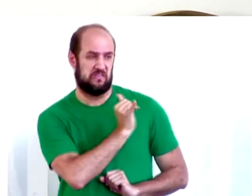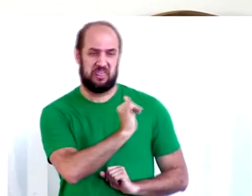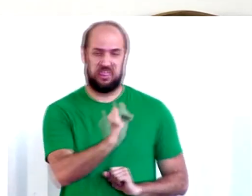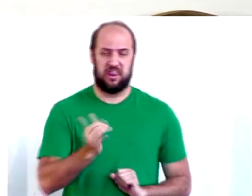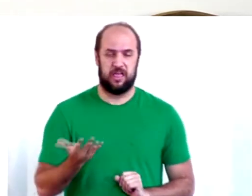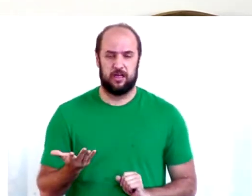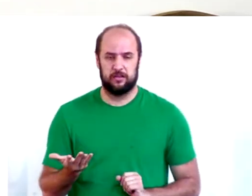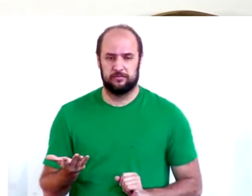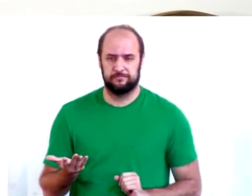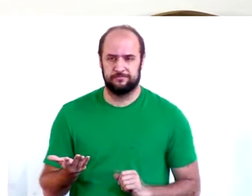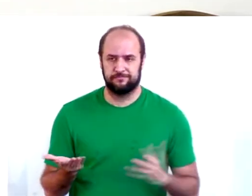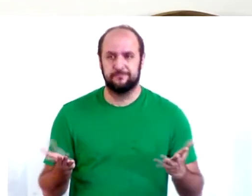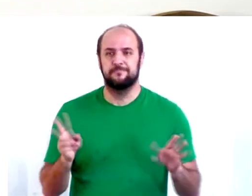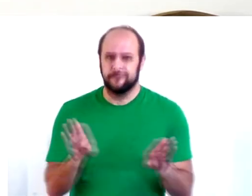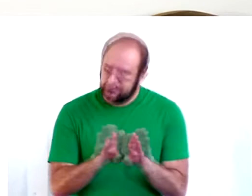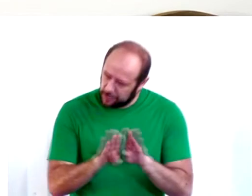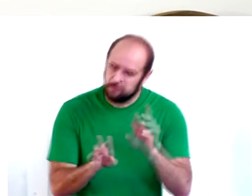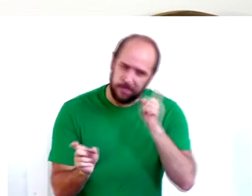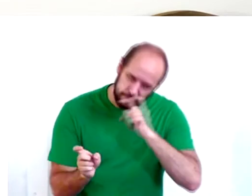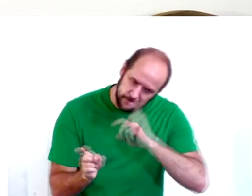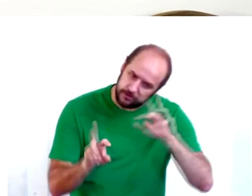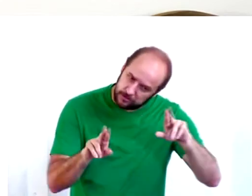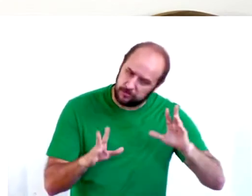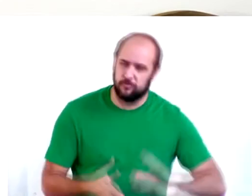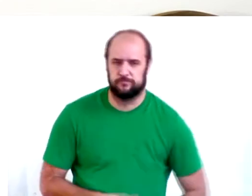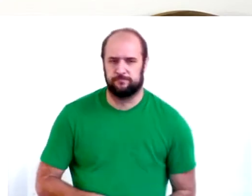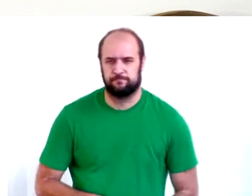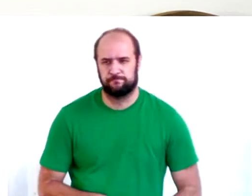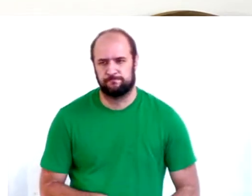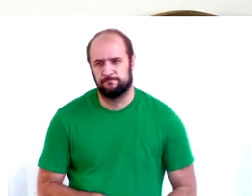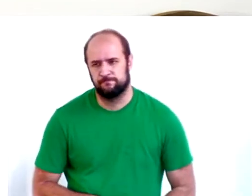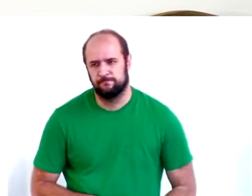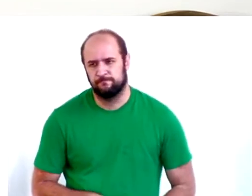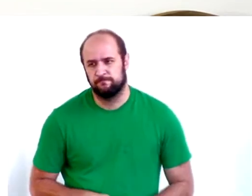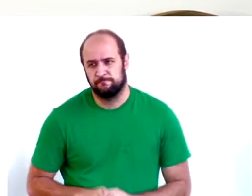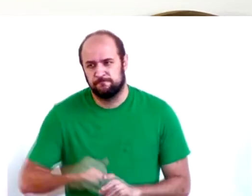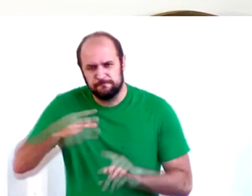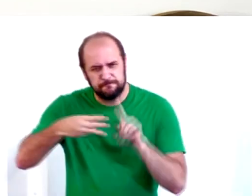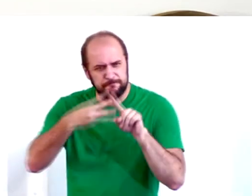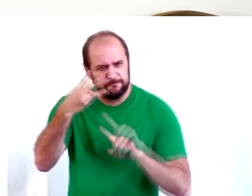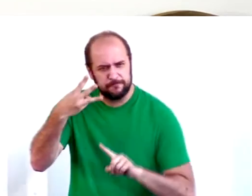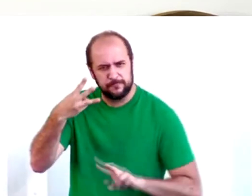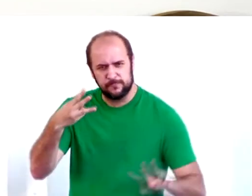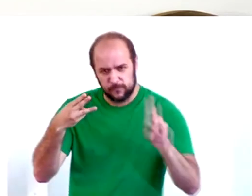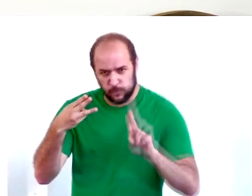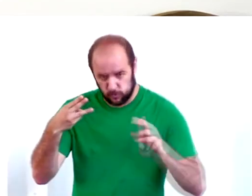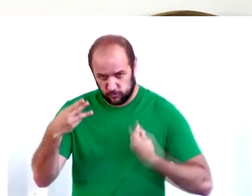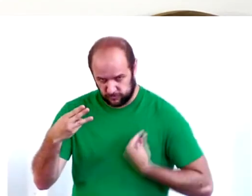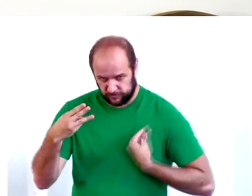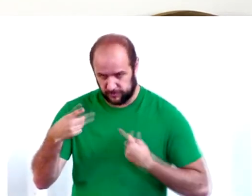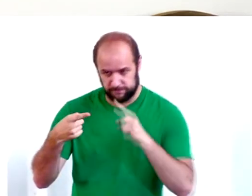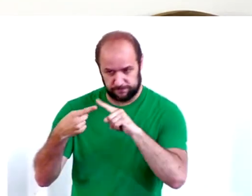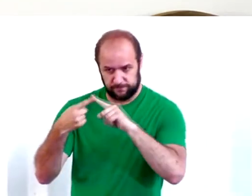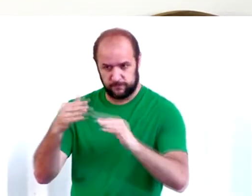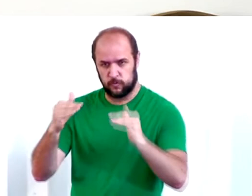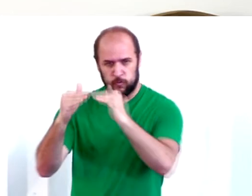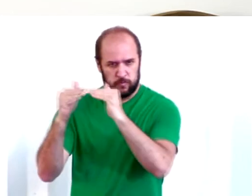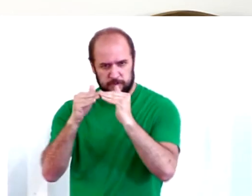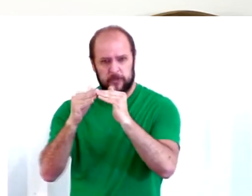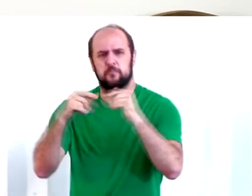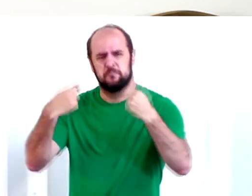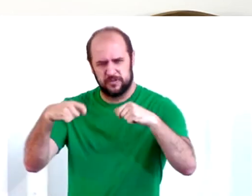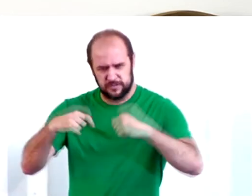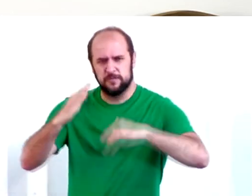ser revelada. 3 aplicações muito fundamentais para nós. Acordos devem ser cumpridos, o